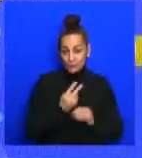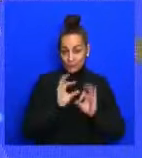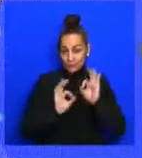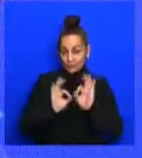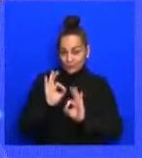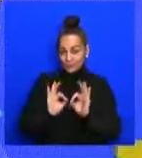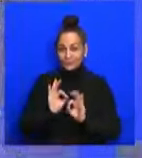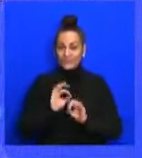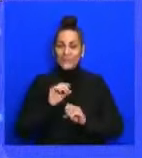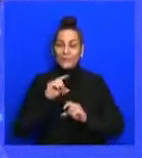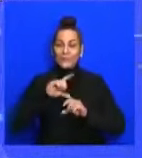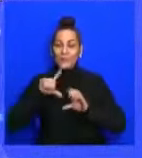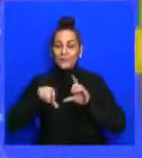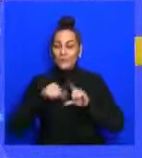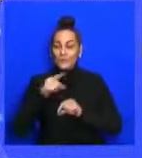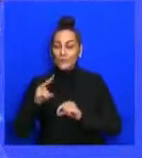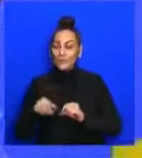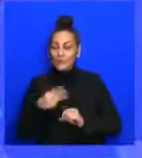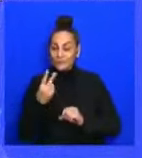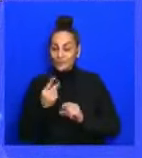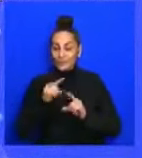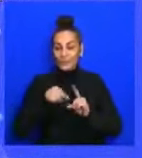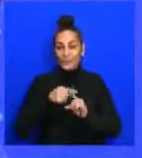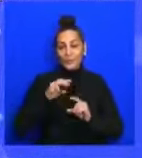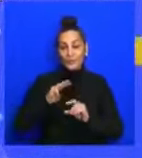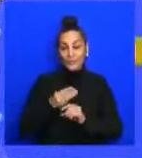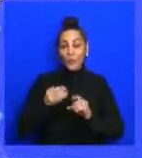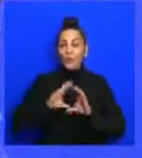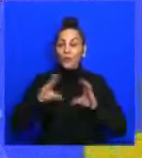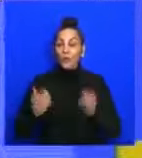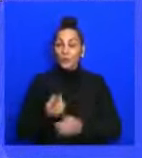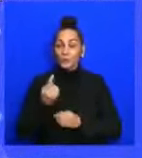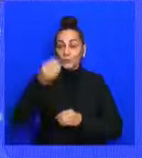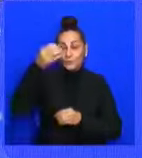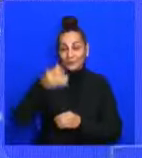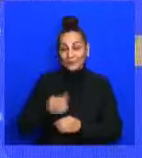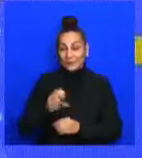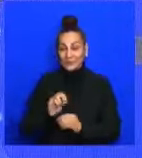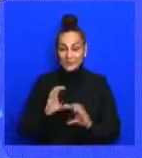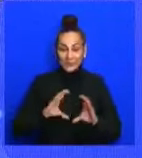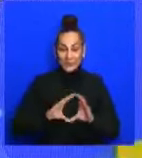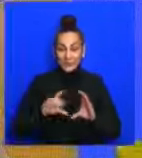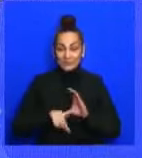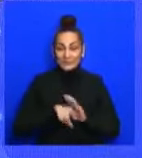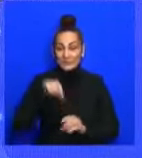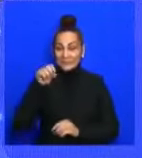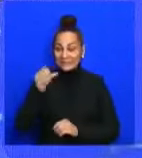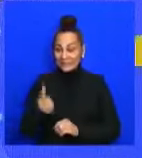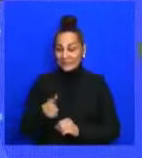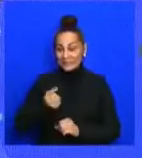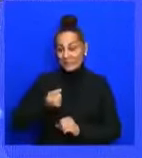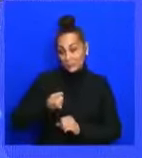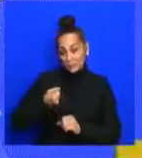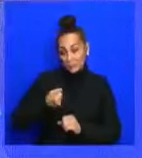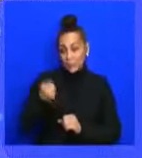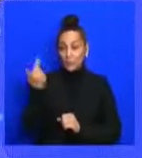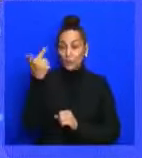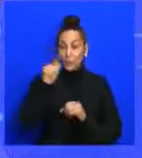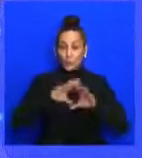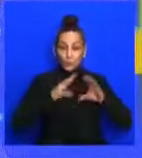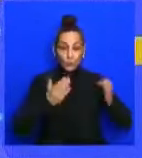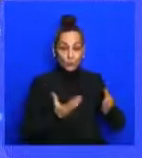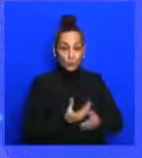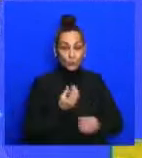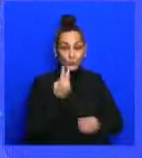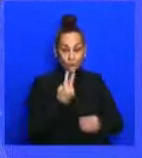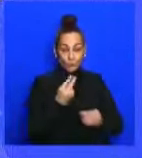2 preparados para as duas etapas do sorteio. Suporte do globo número 1 carregado com 50 bolas para o sorteio de 6 números. E o suporte do